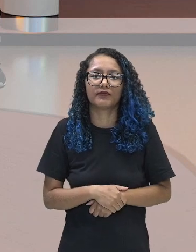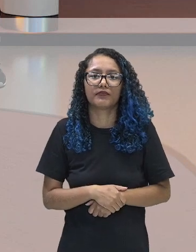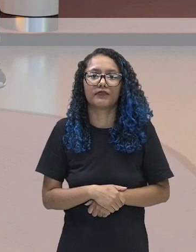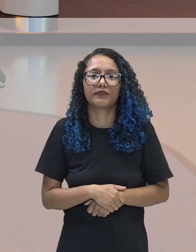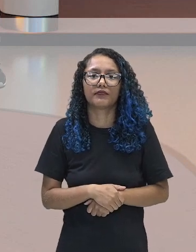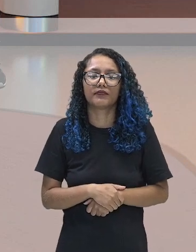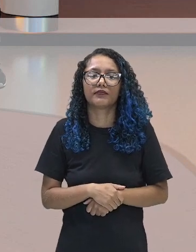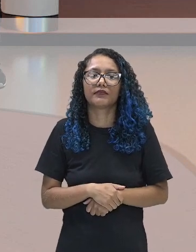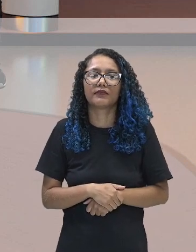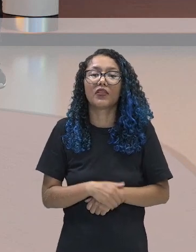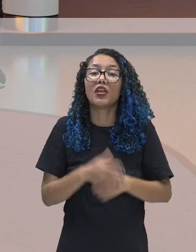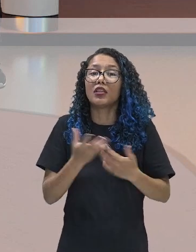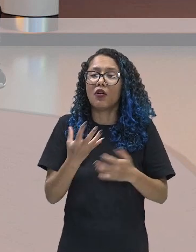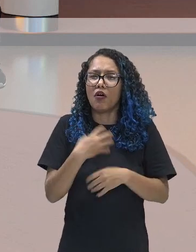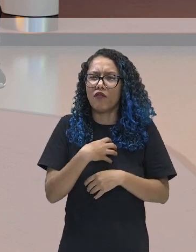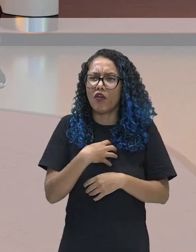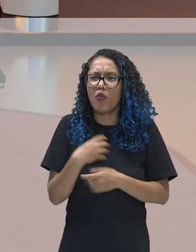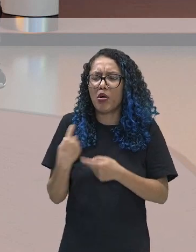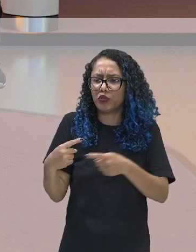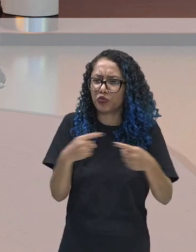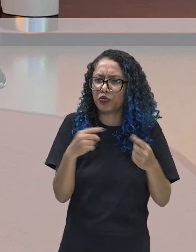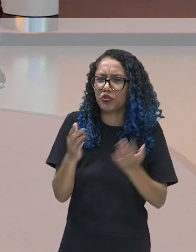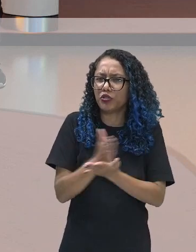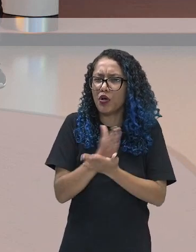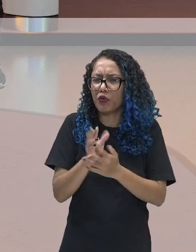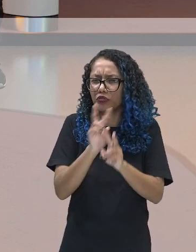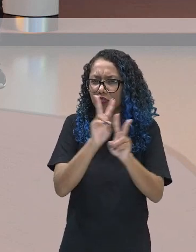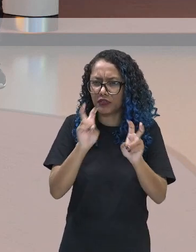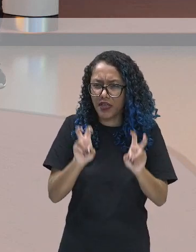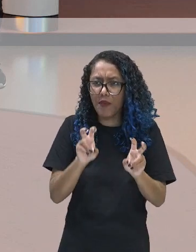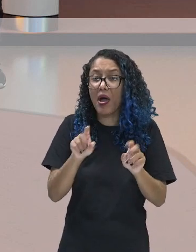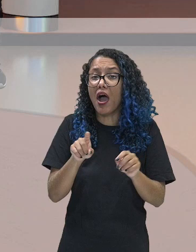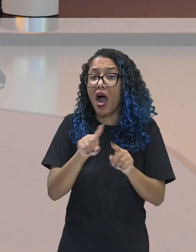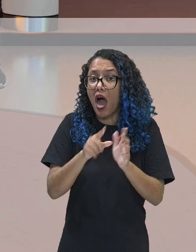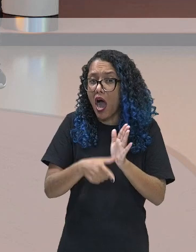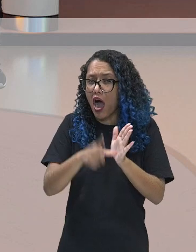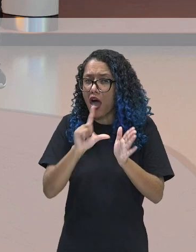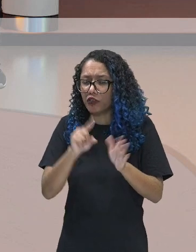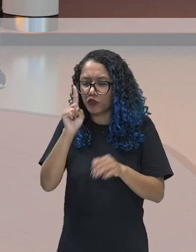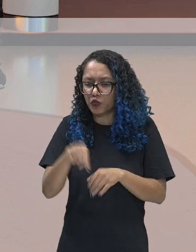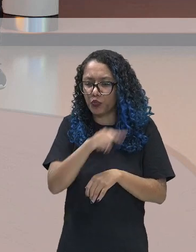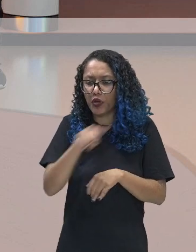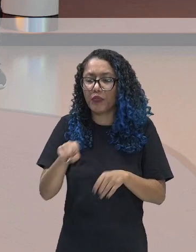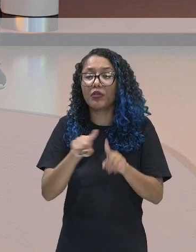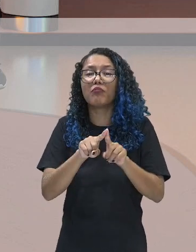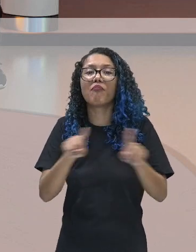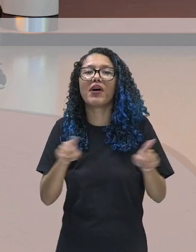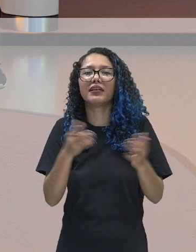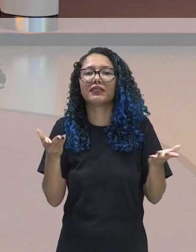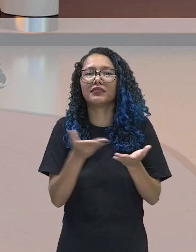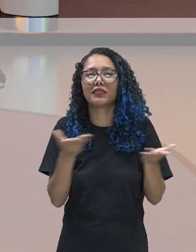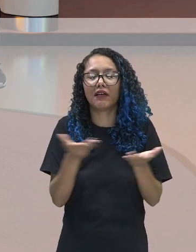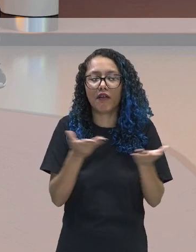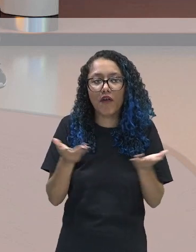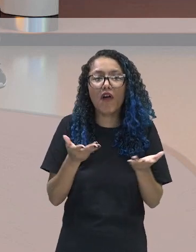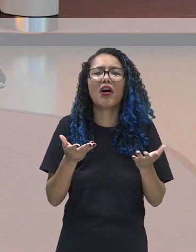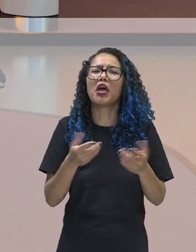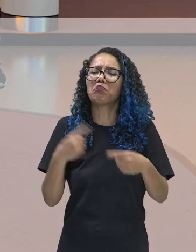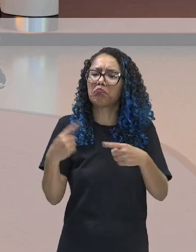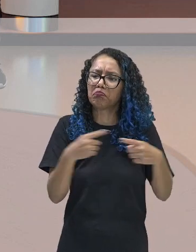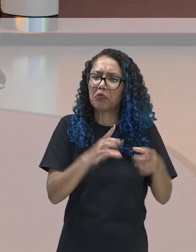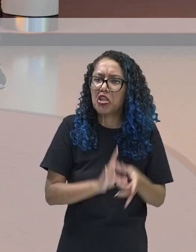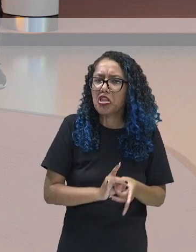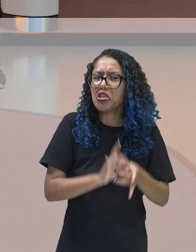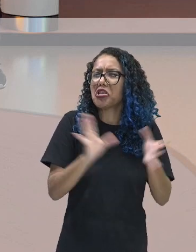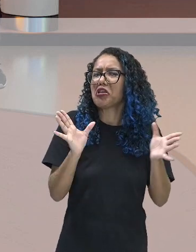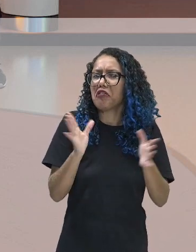certos assuntos que outrora, galera, era visto como tabus e hoje são discutidos abertamente nas famílias. E isso